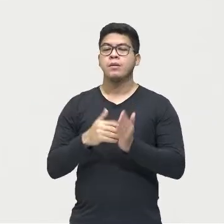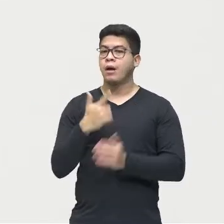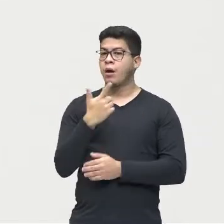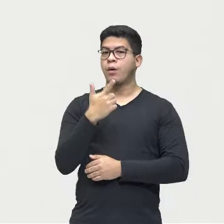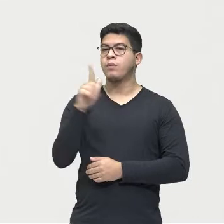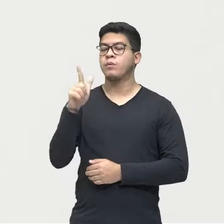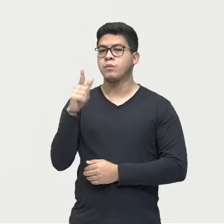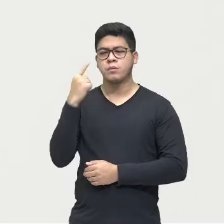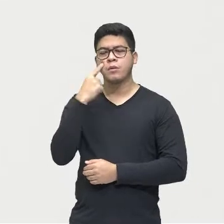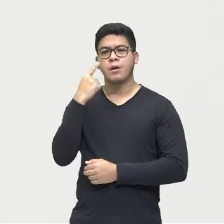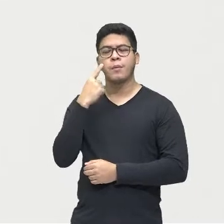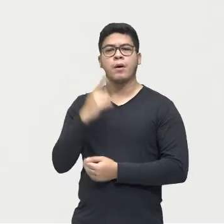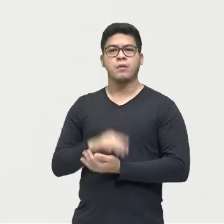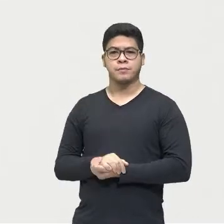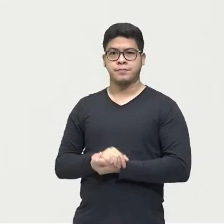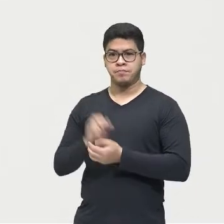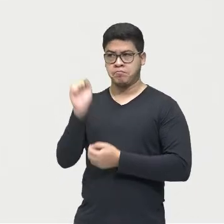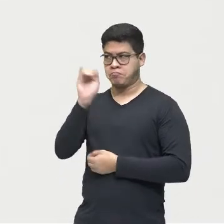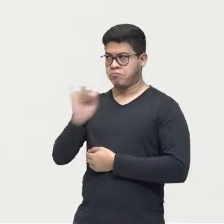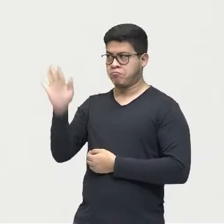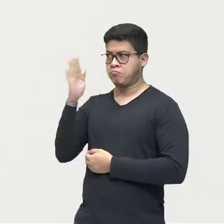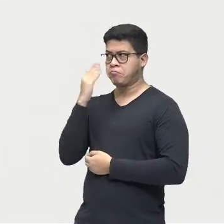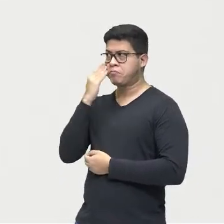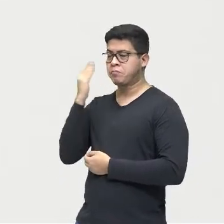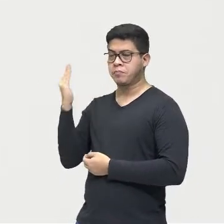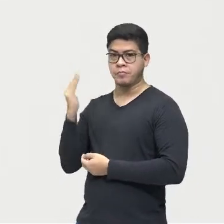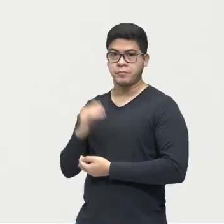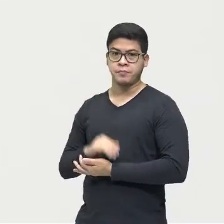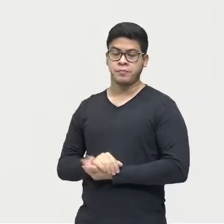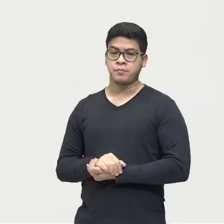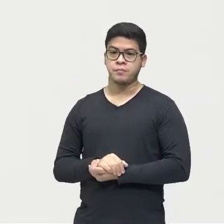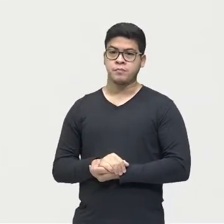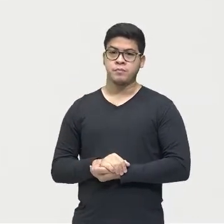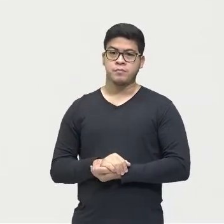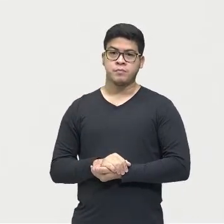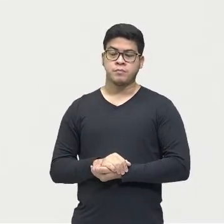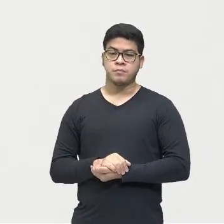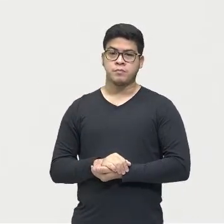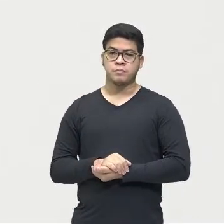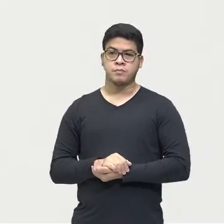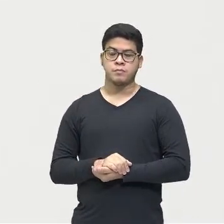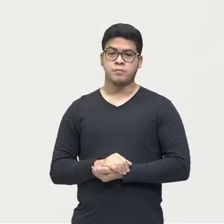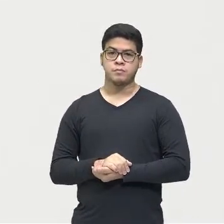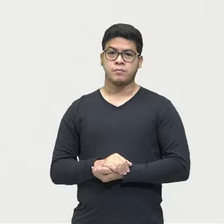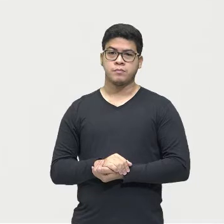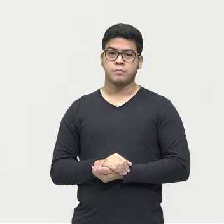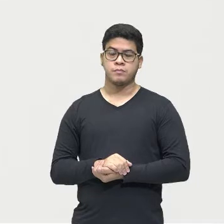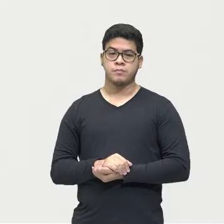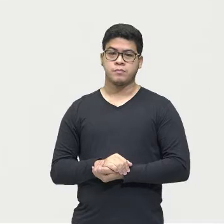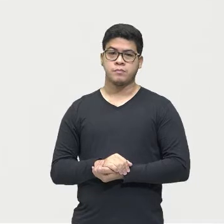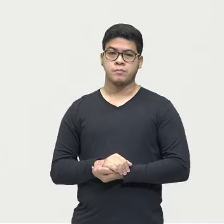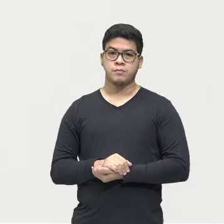segmento CD e a interseção do segmento AD forma o vértice D.